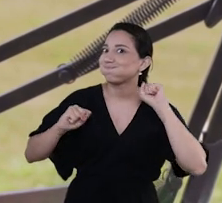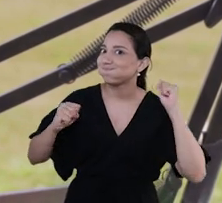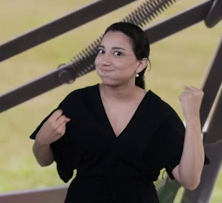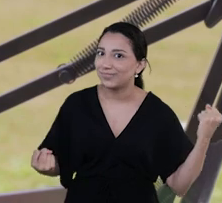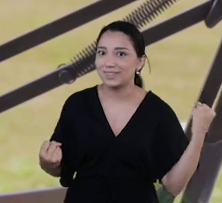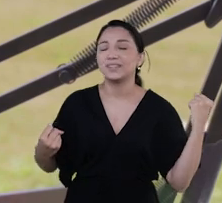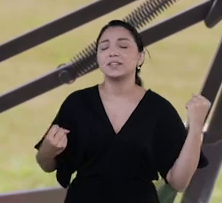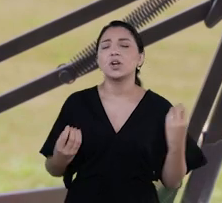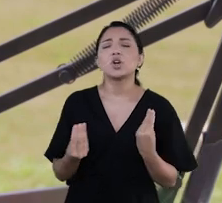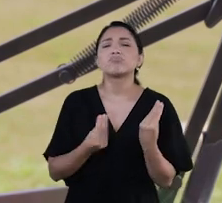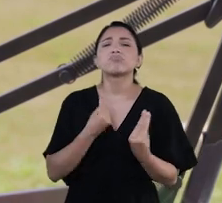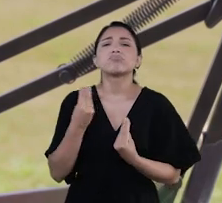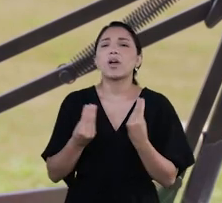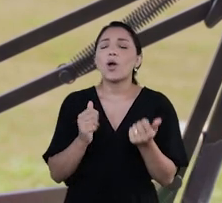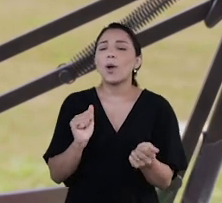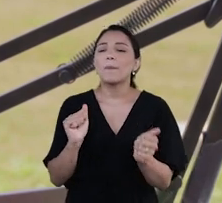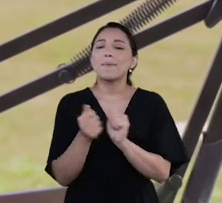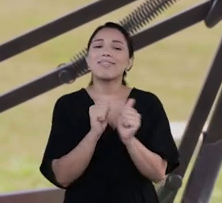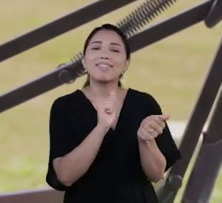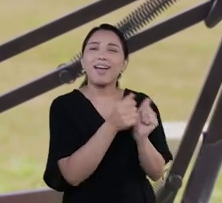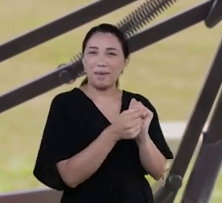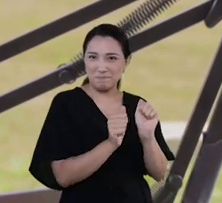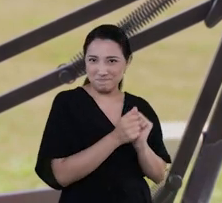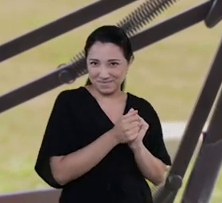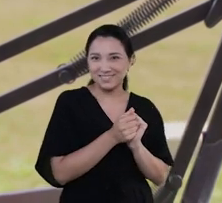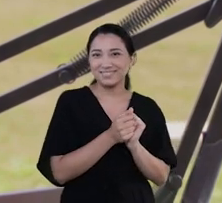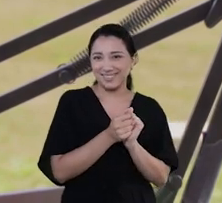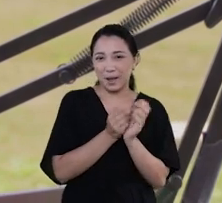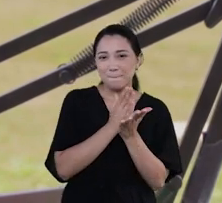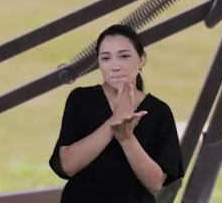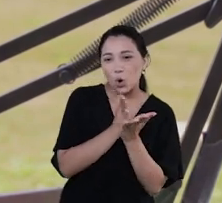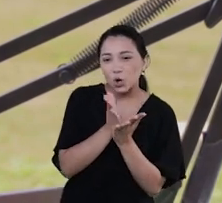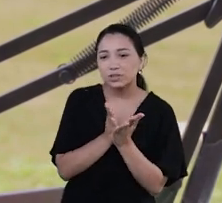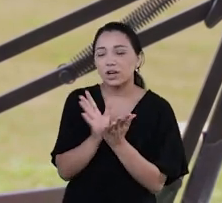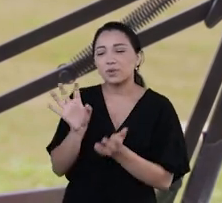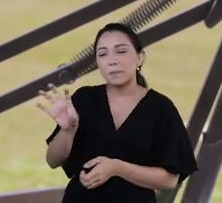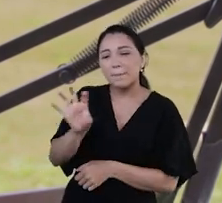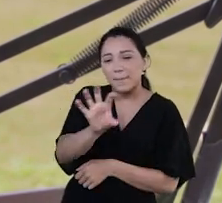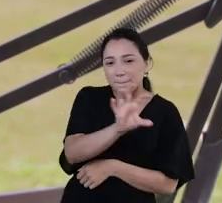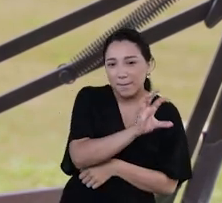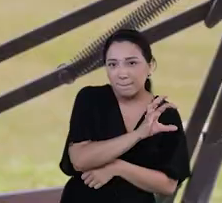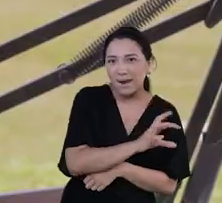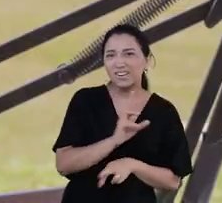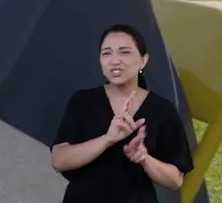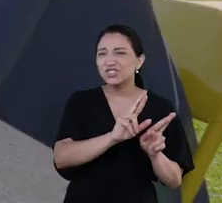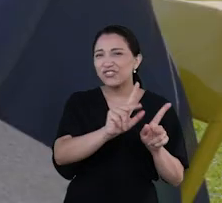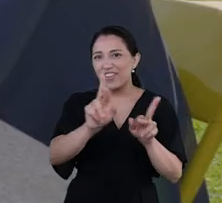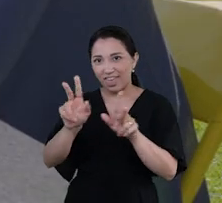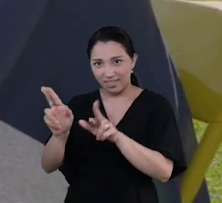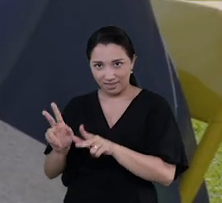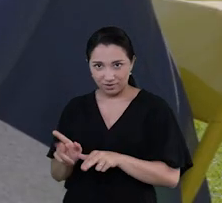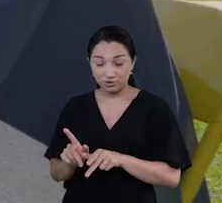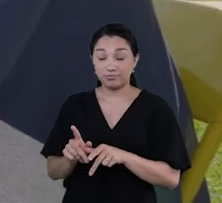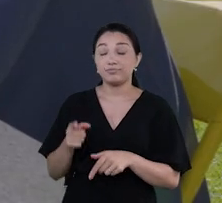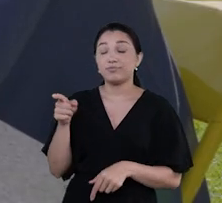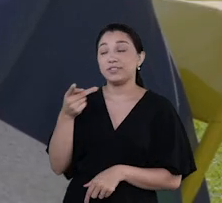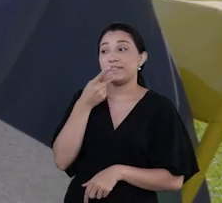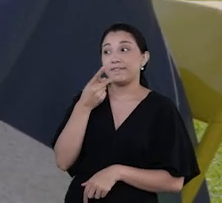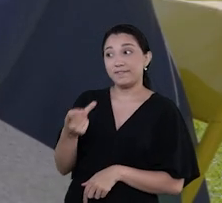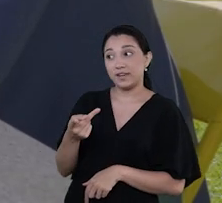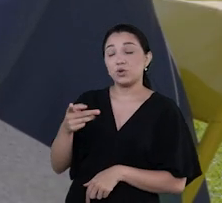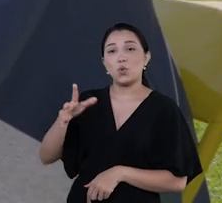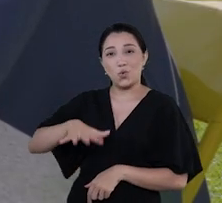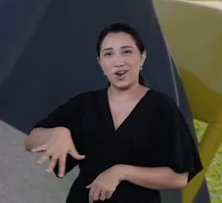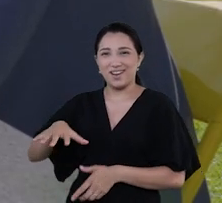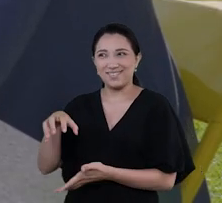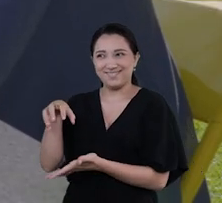abordagens à realidade de cada região que são tão diferentes como você disse você vem de uma região eh da região da Amazônia